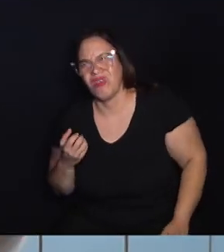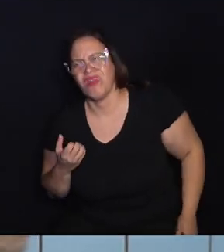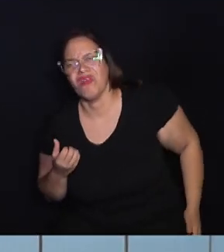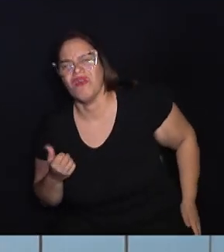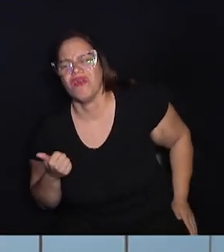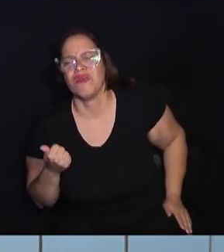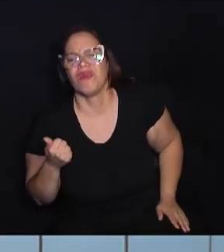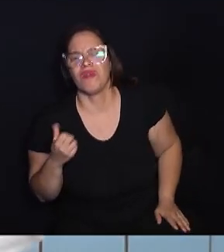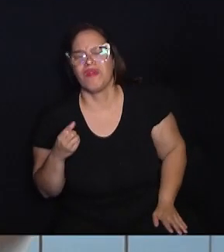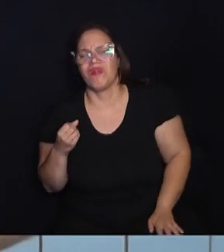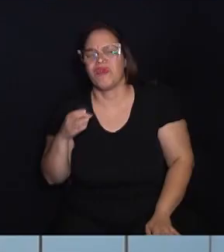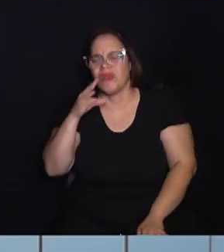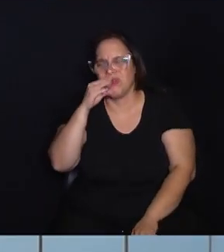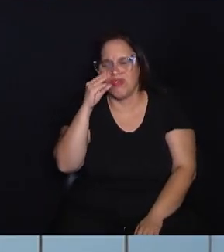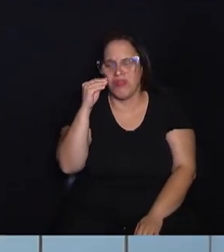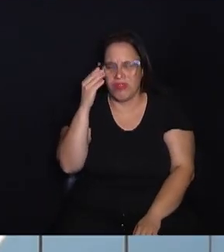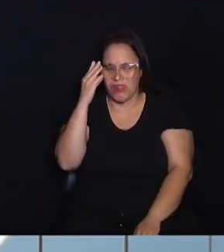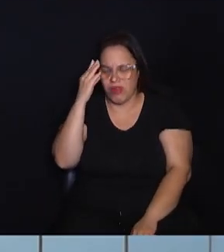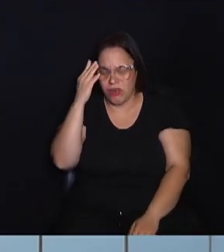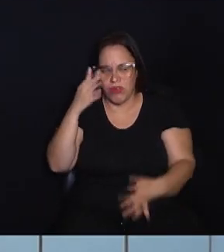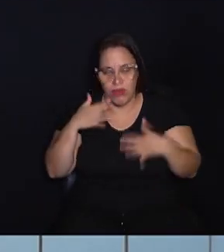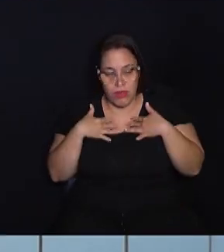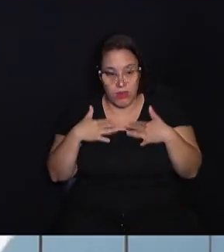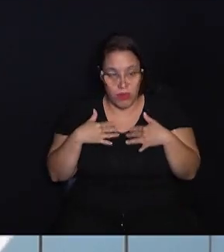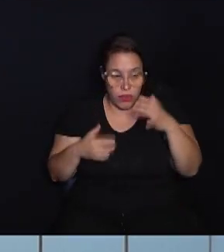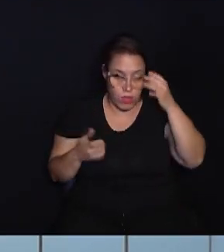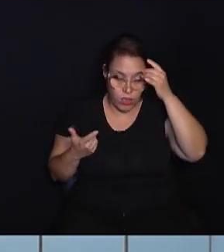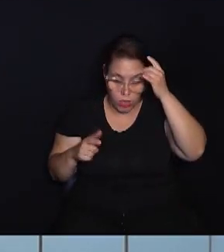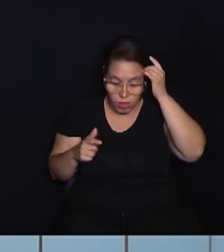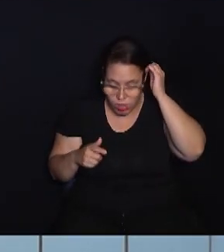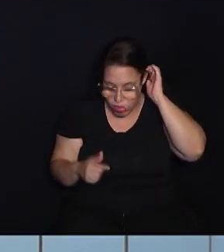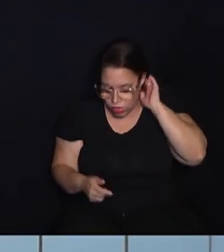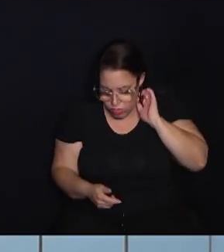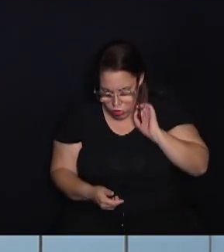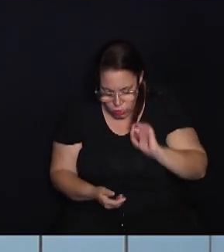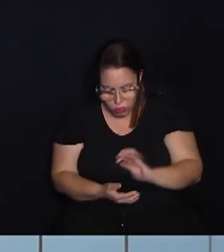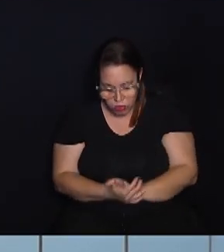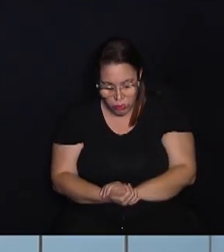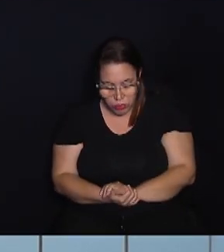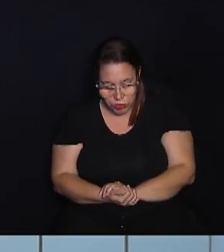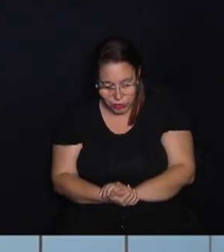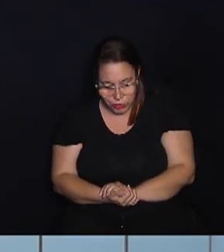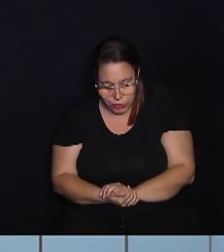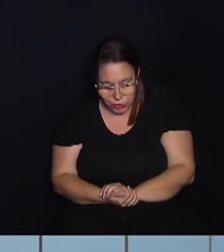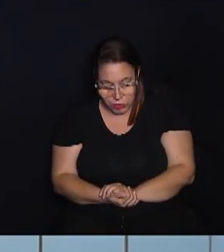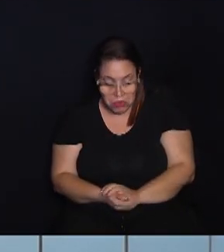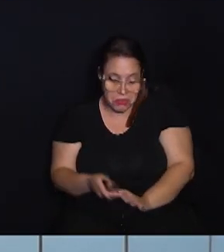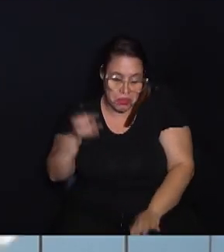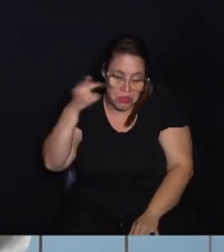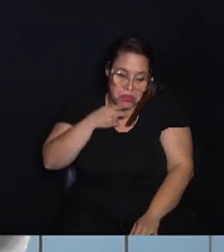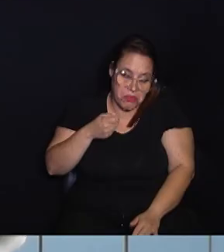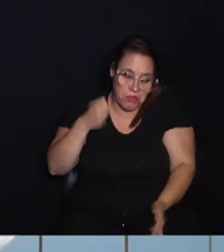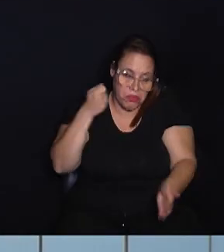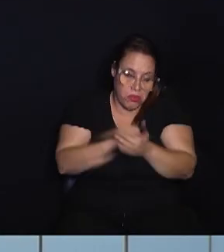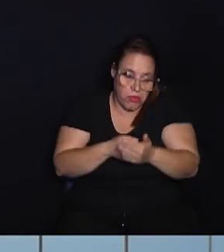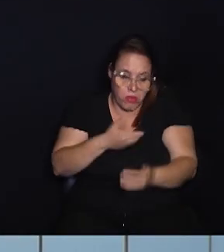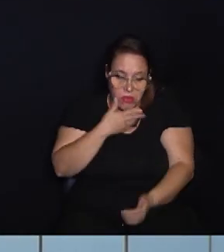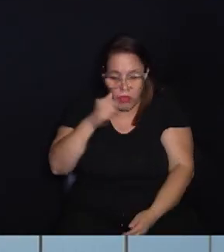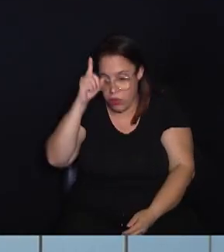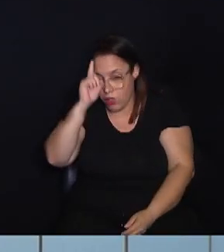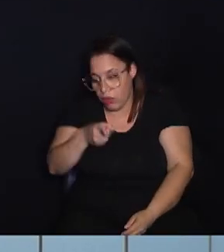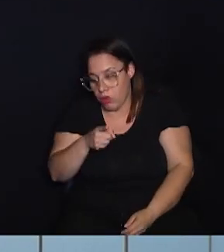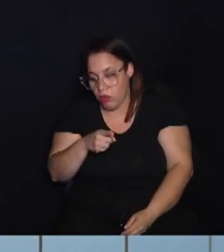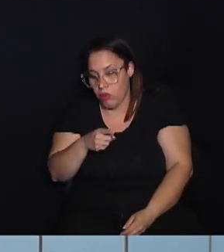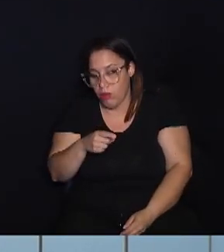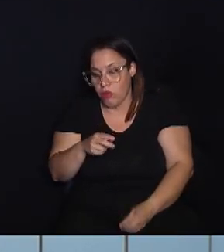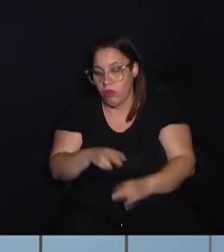de formação, construção da personalidade, e muitas vezes não tem critérios próprios para tomar a melhor decisão.